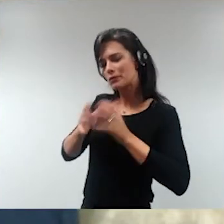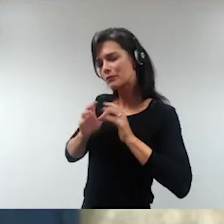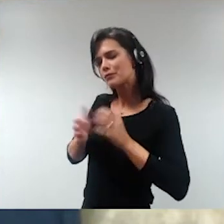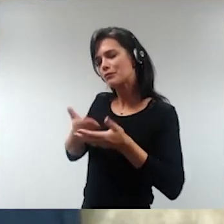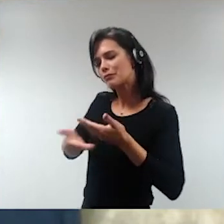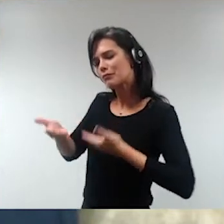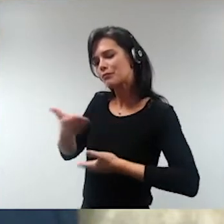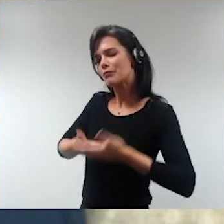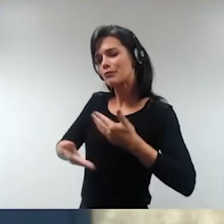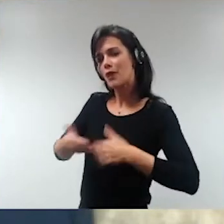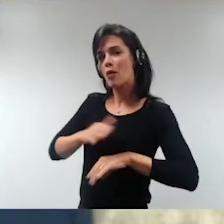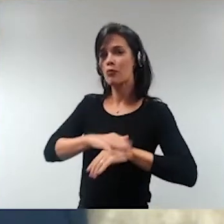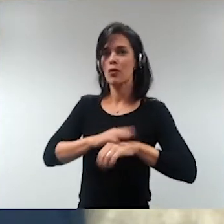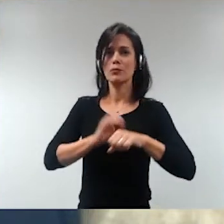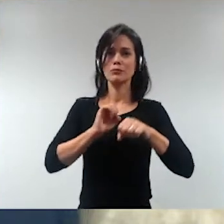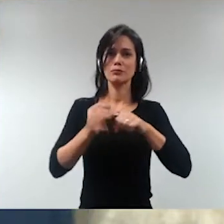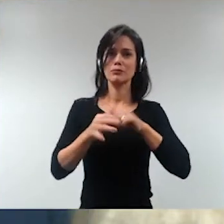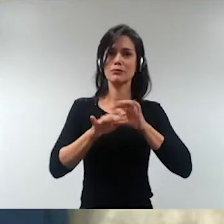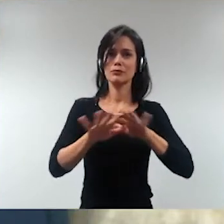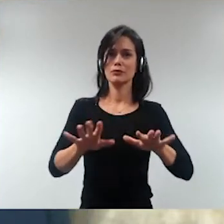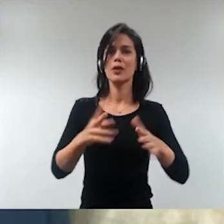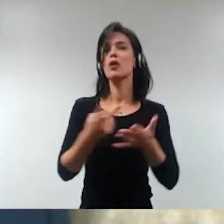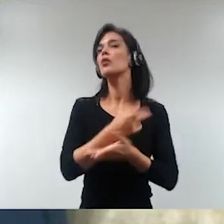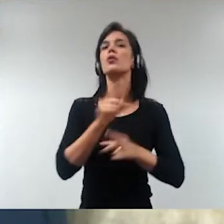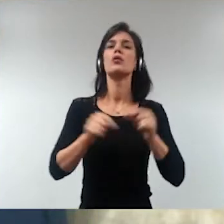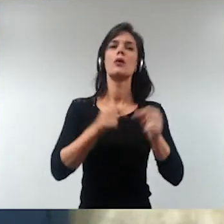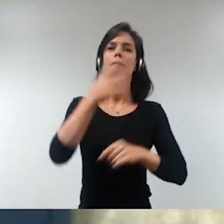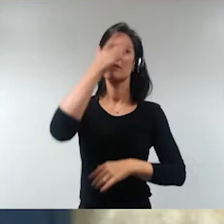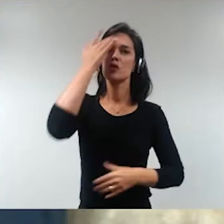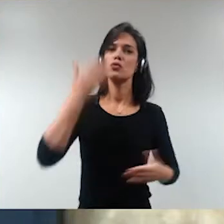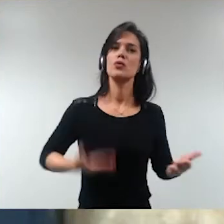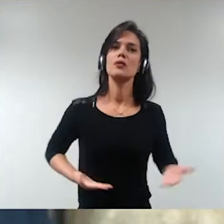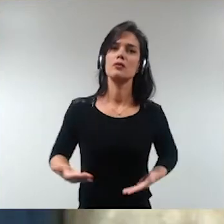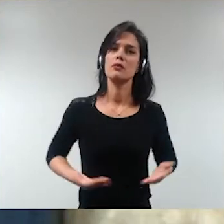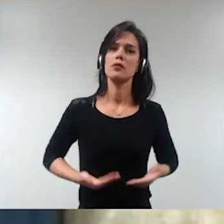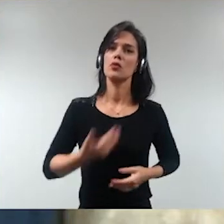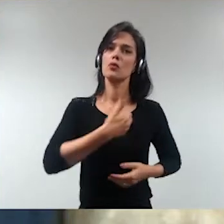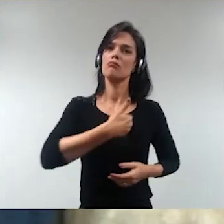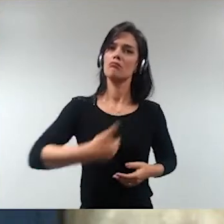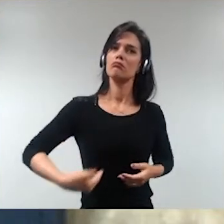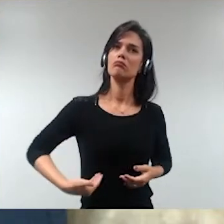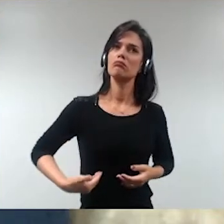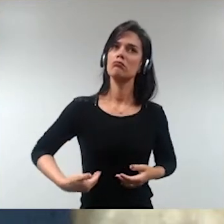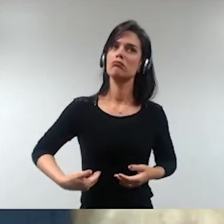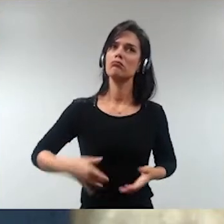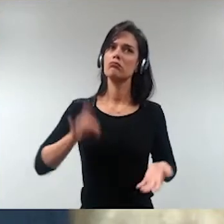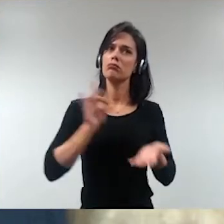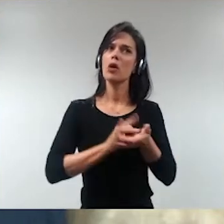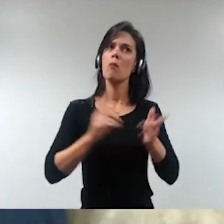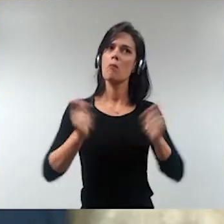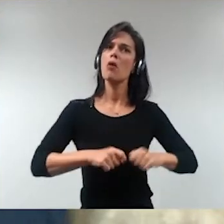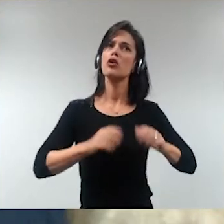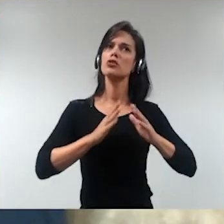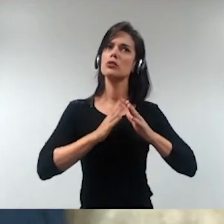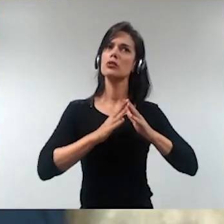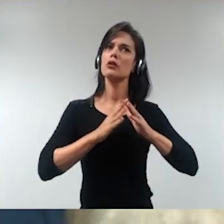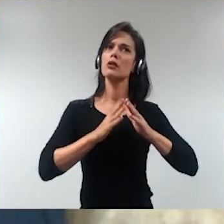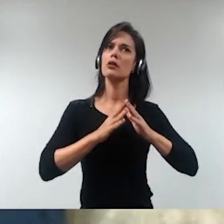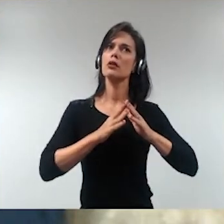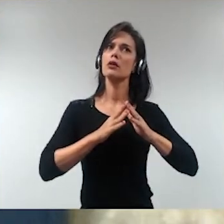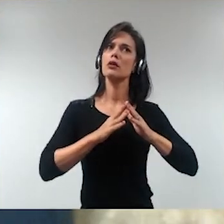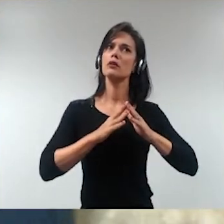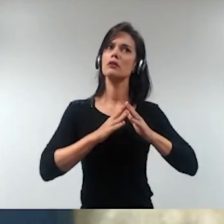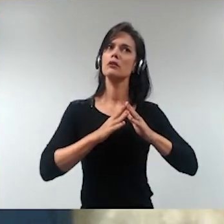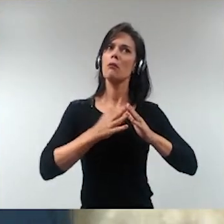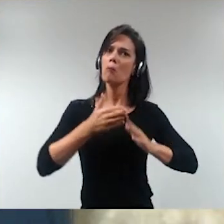enfrentando? Nós estamos enfrentando servidores públicos que estão constatando que podem trabalhar em casa com a maior